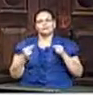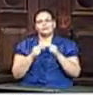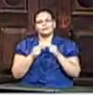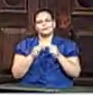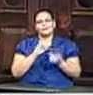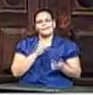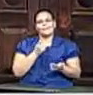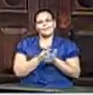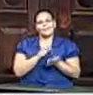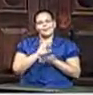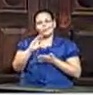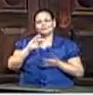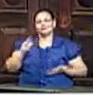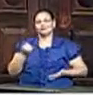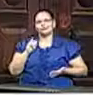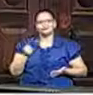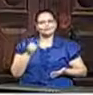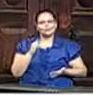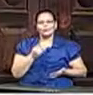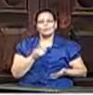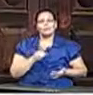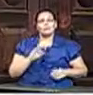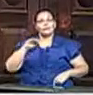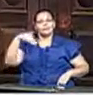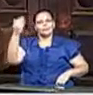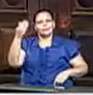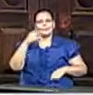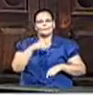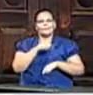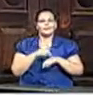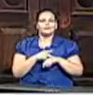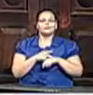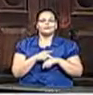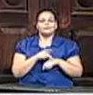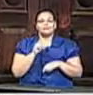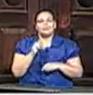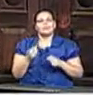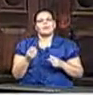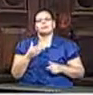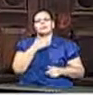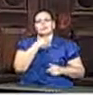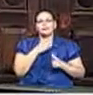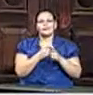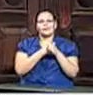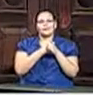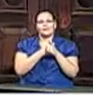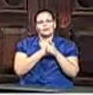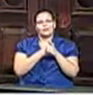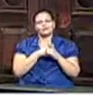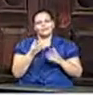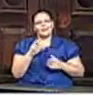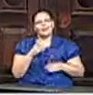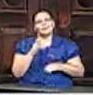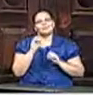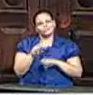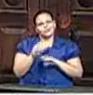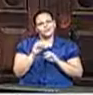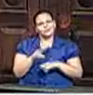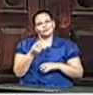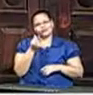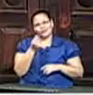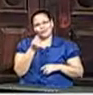juros extorsivos da dívida pública. É este o objetivo. Cortar recursos da educação, da